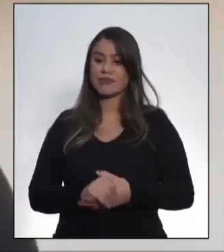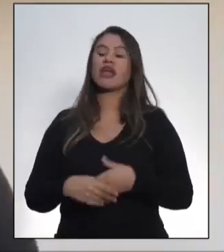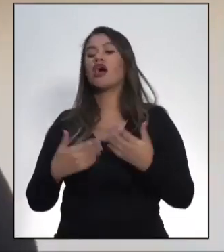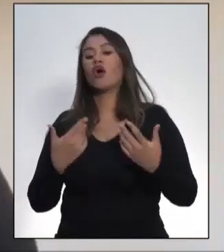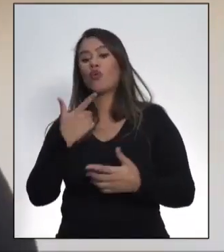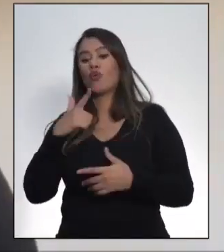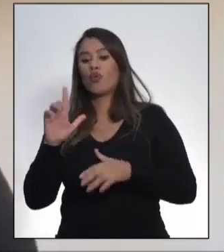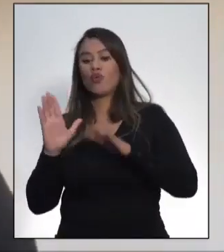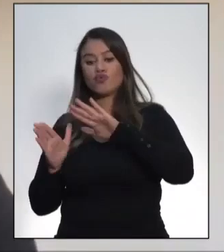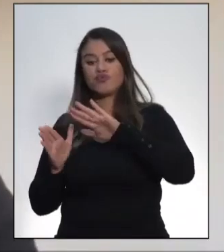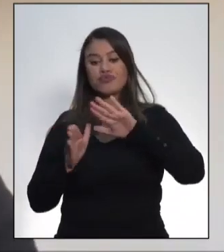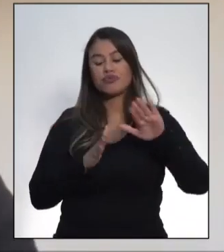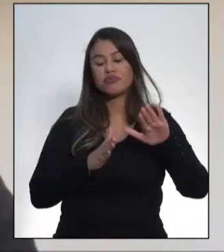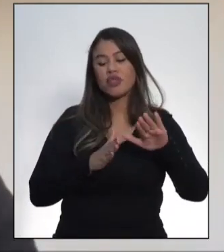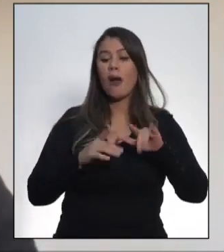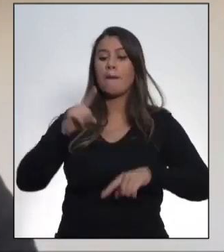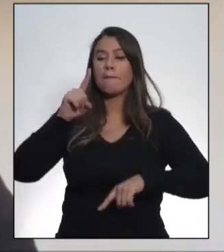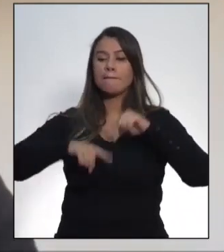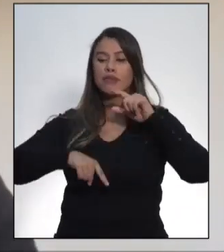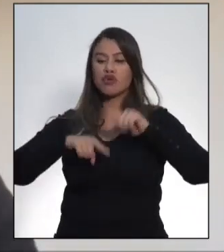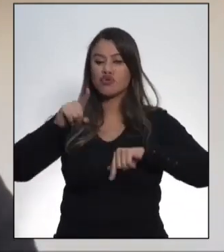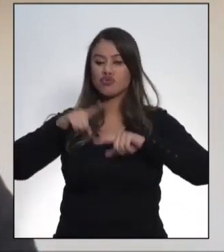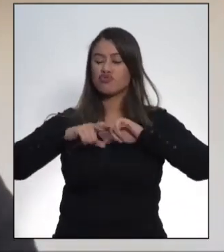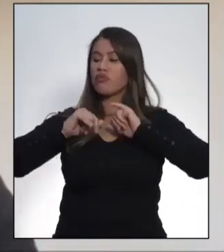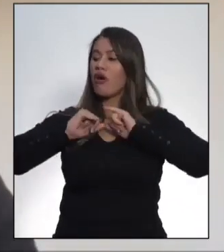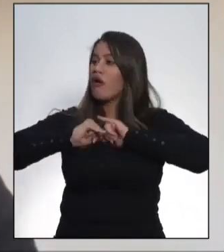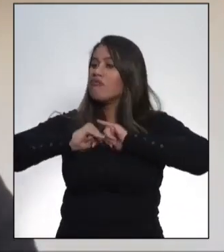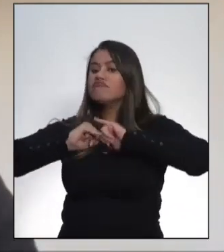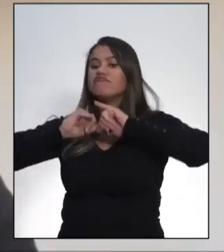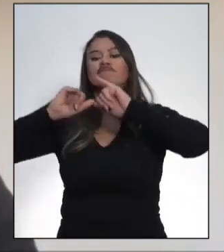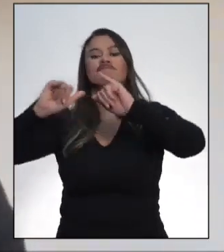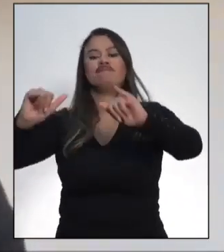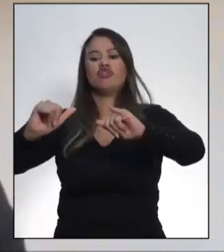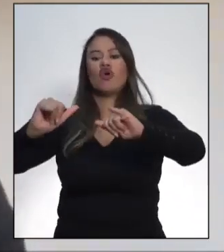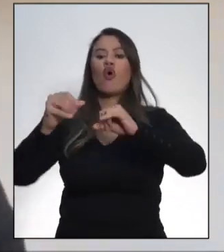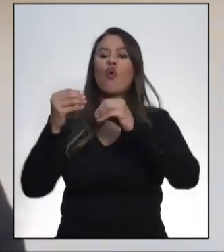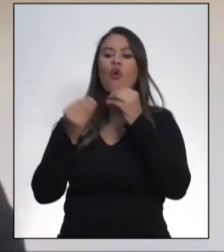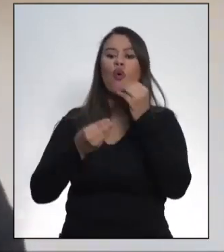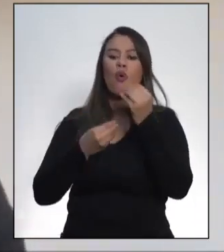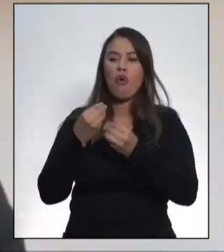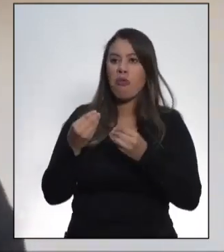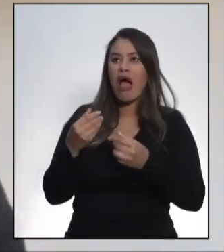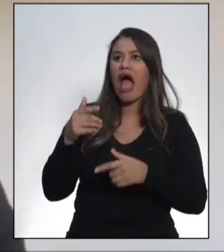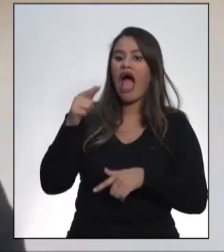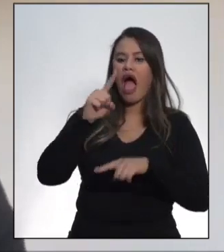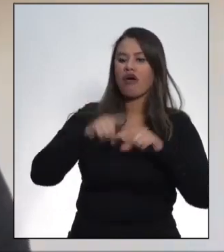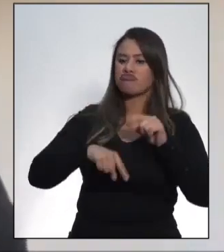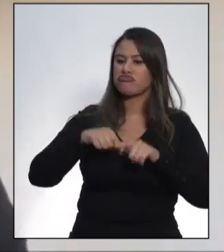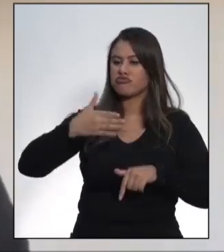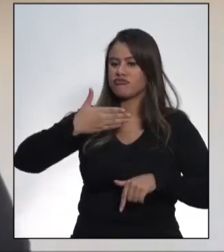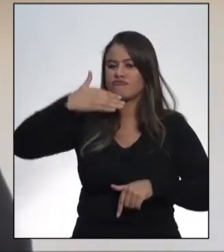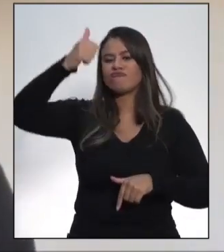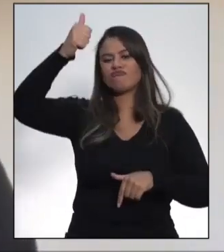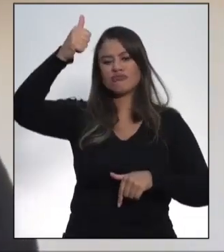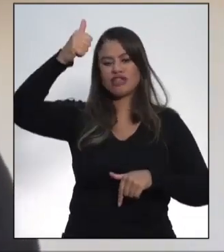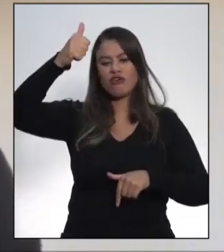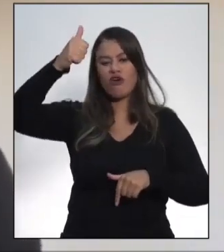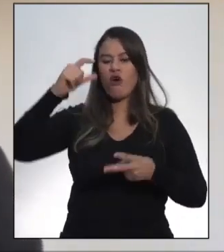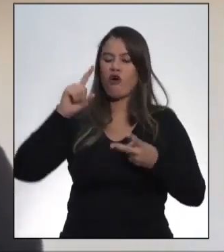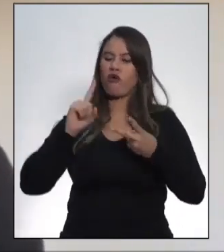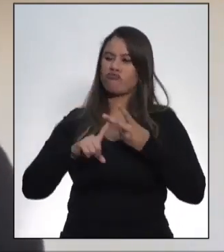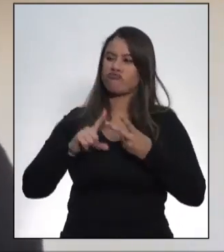você é o mais conveniente? Dizendo que você é o mais barato? Dizendo que você está em